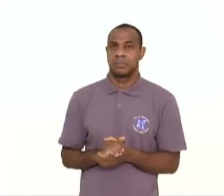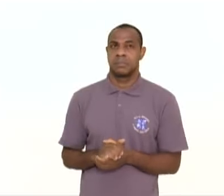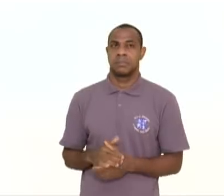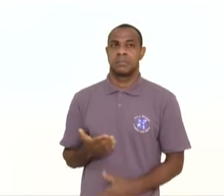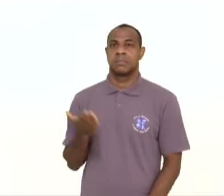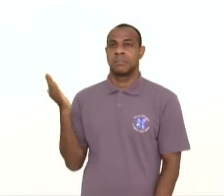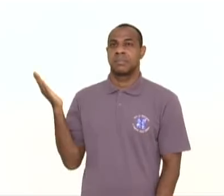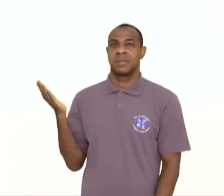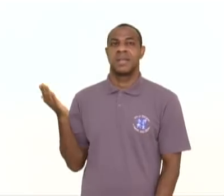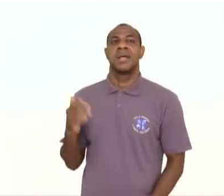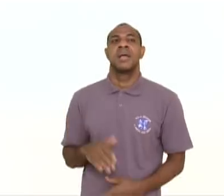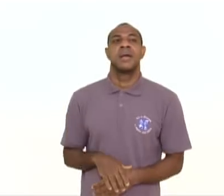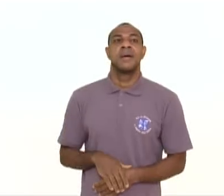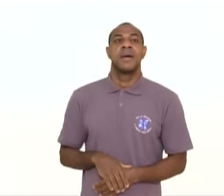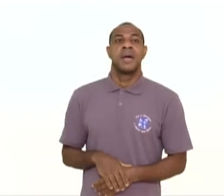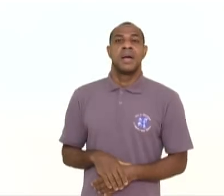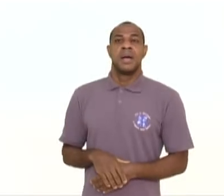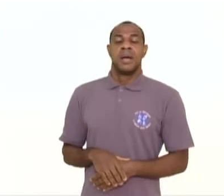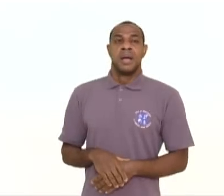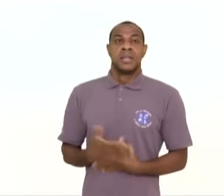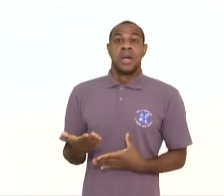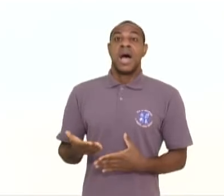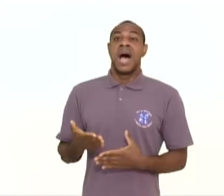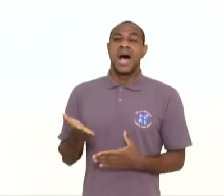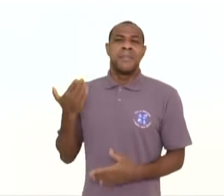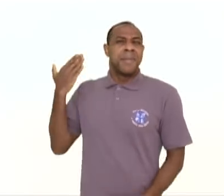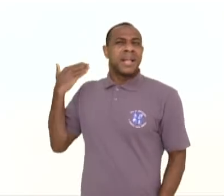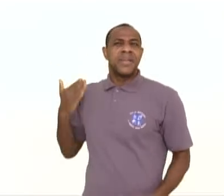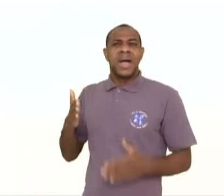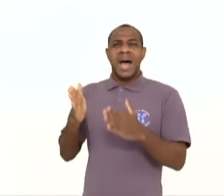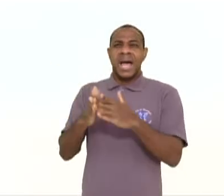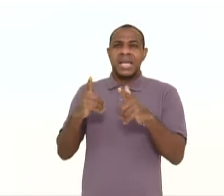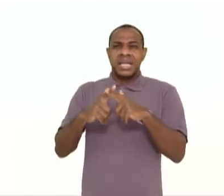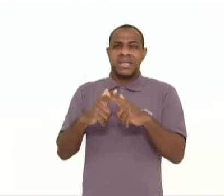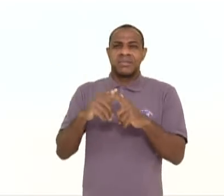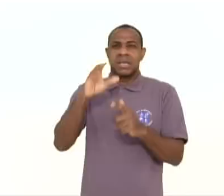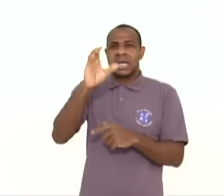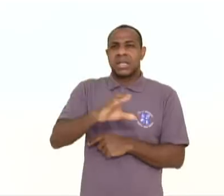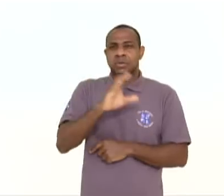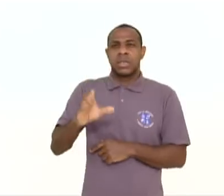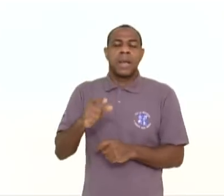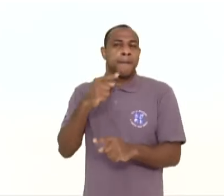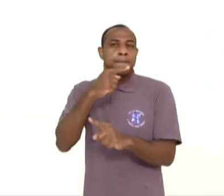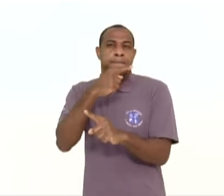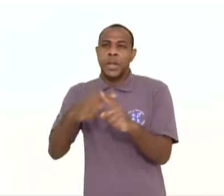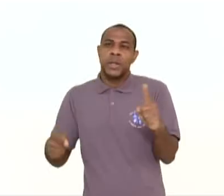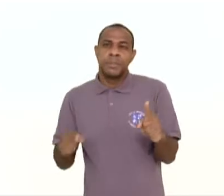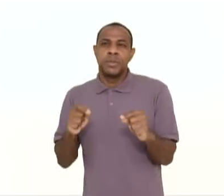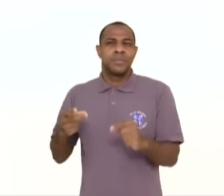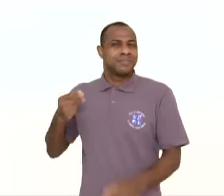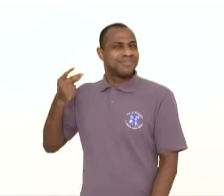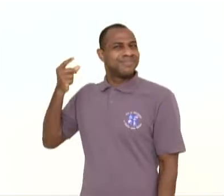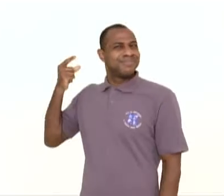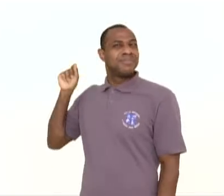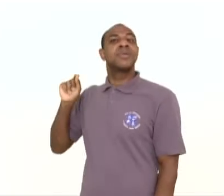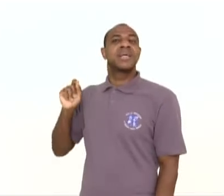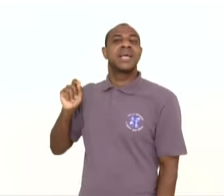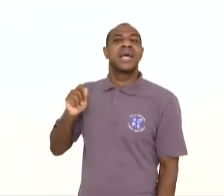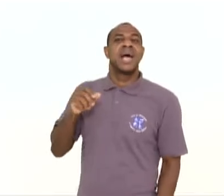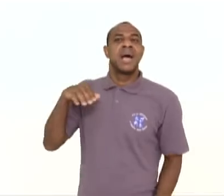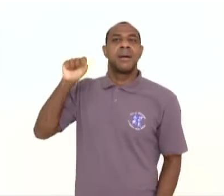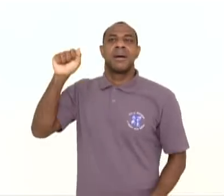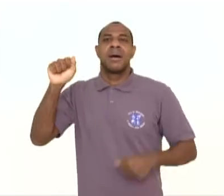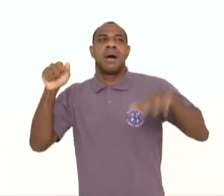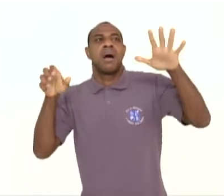Romano, né, a Igreja Católica proibiu a mímica e fechou os teatros. Mesmo assim, a forma de arte sobreviveu. Na